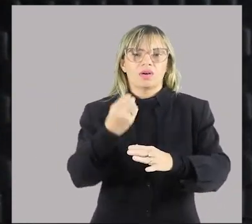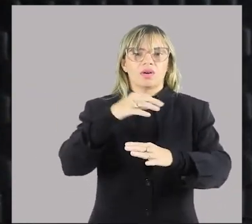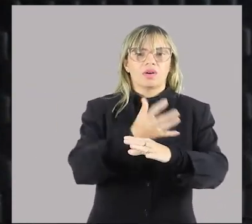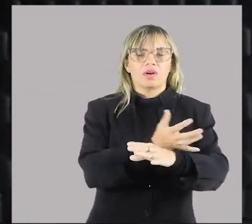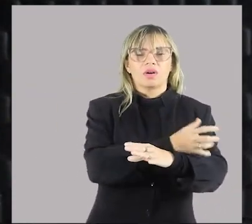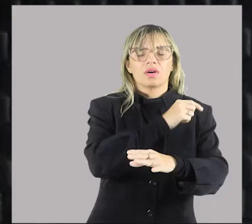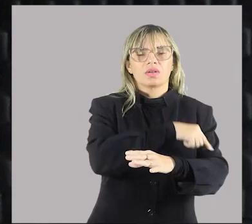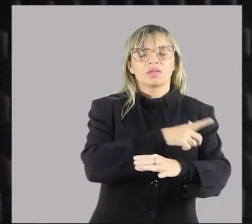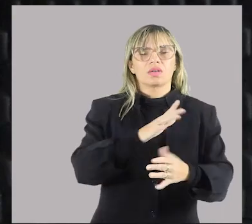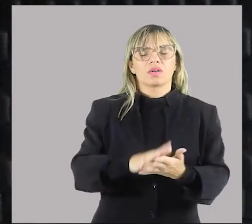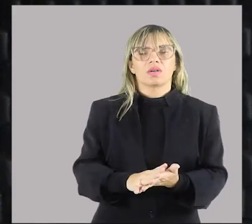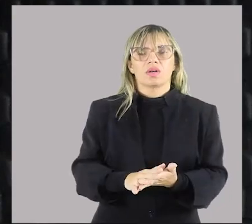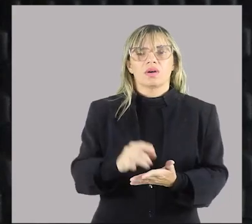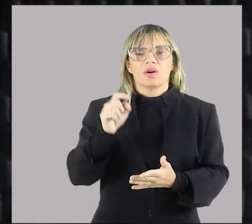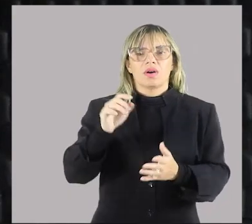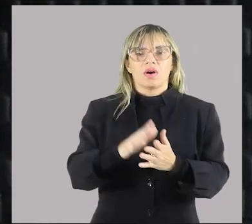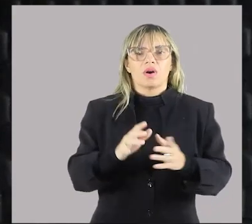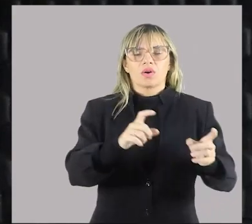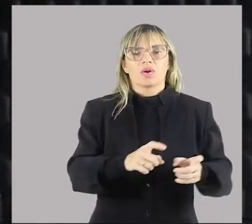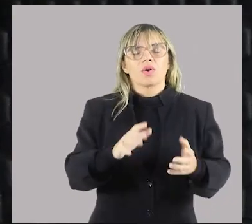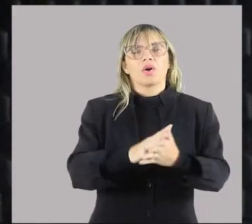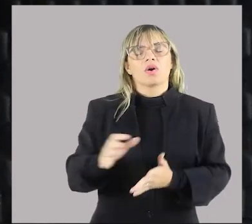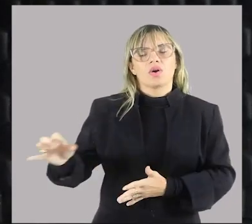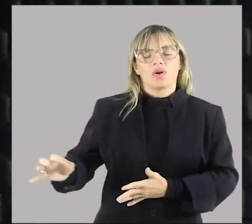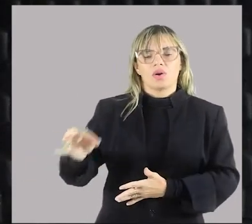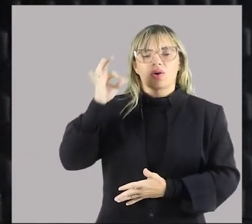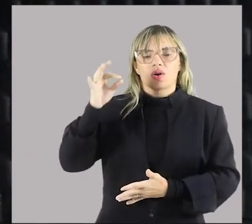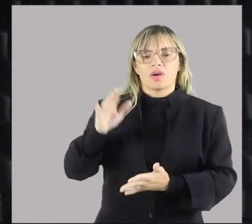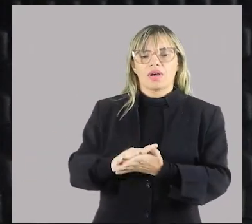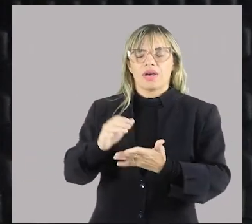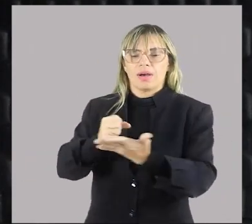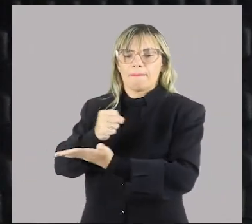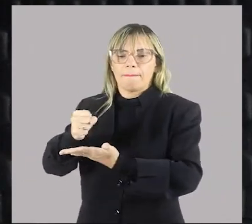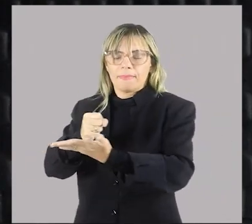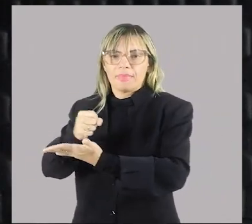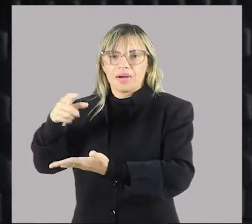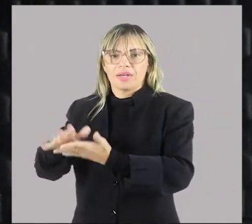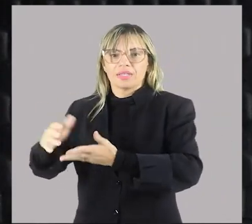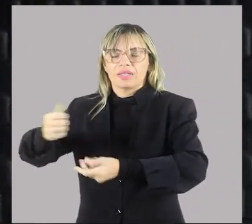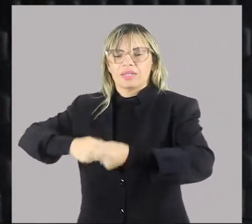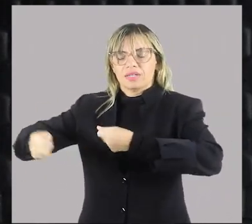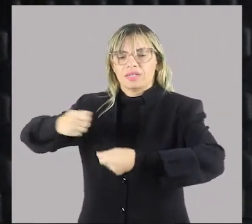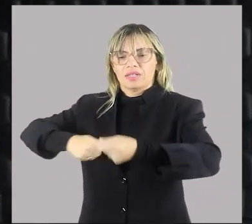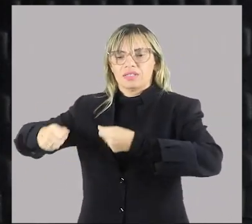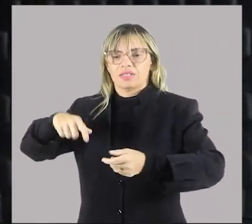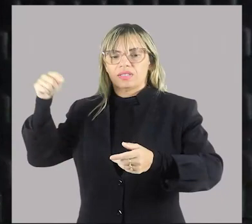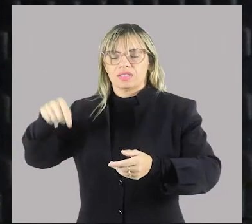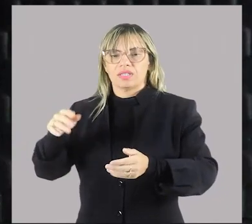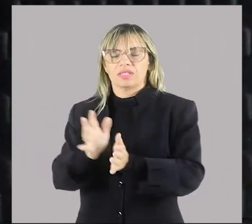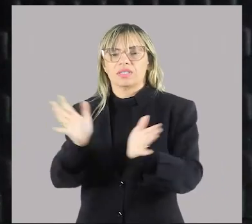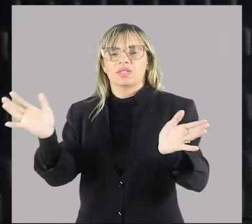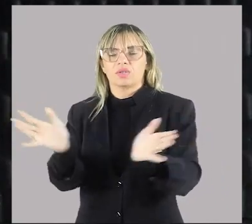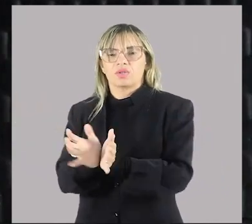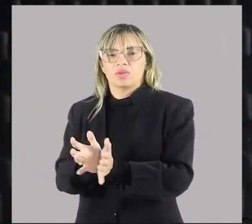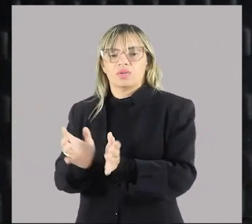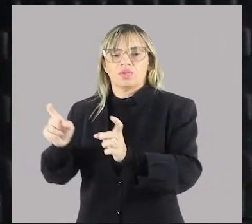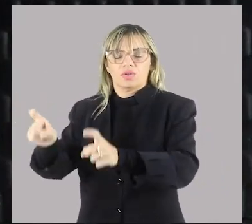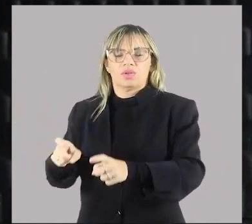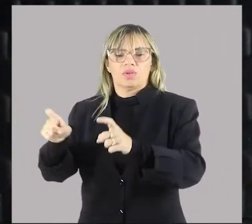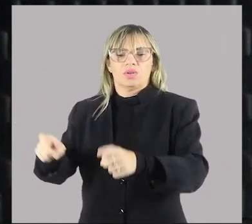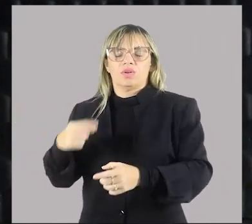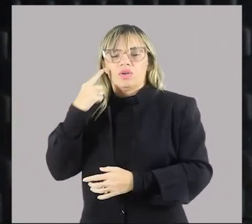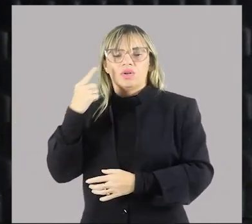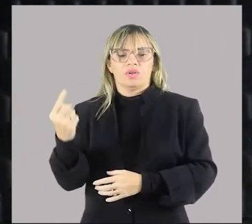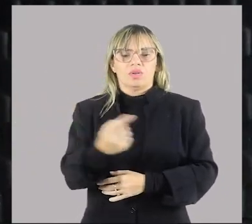o sustentáculo dessas oligarquias. É o esteio econômico dessas oligarquias. E a partir do momento que o café ele passa